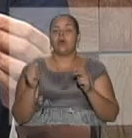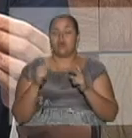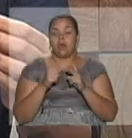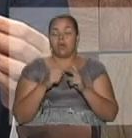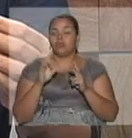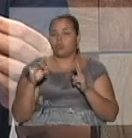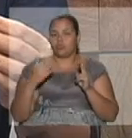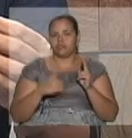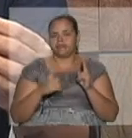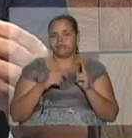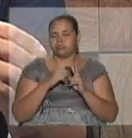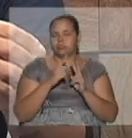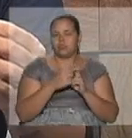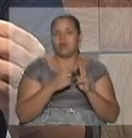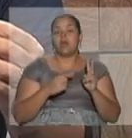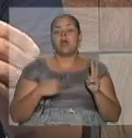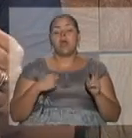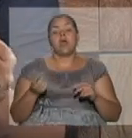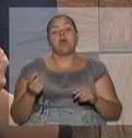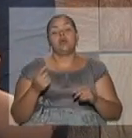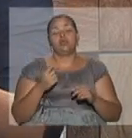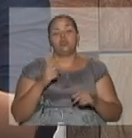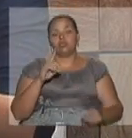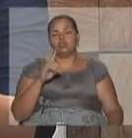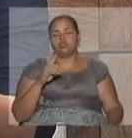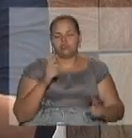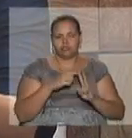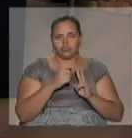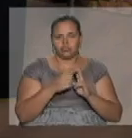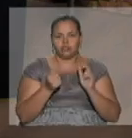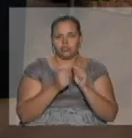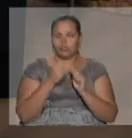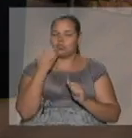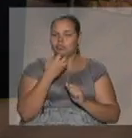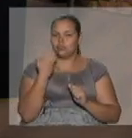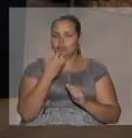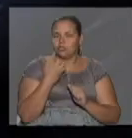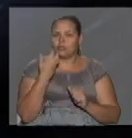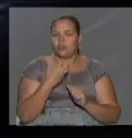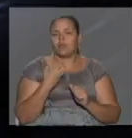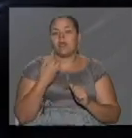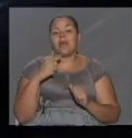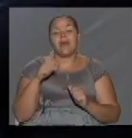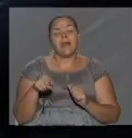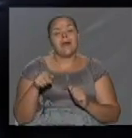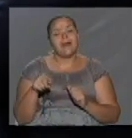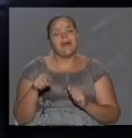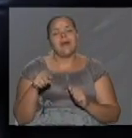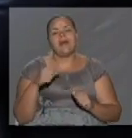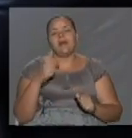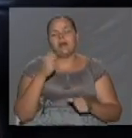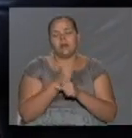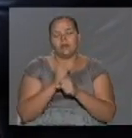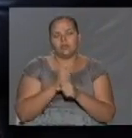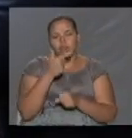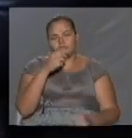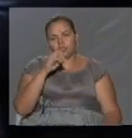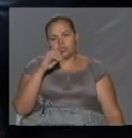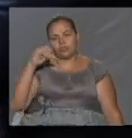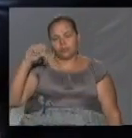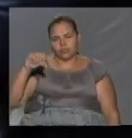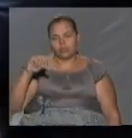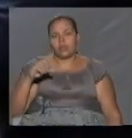instrumental. Praticamente a gente retorna a dupla Jaime Nair aqui no Meu Relicário. Certo. Que foi em 2009.